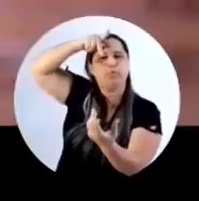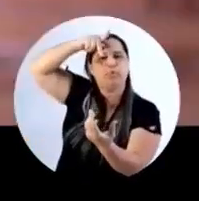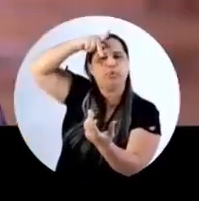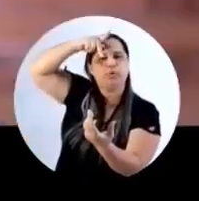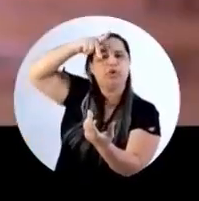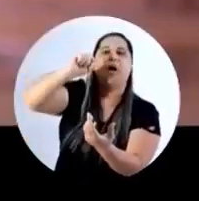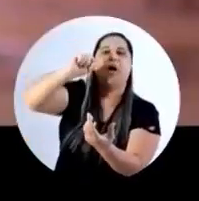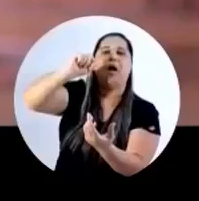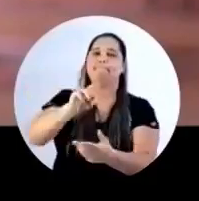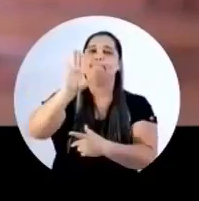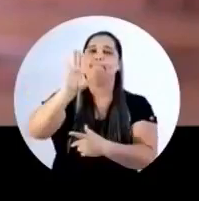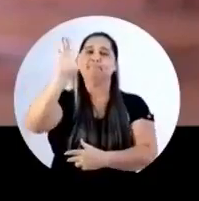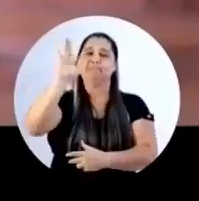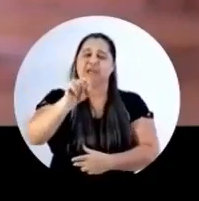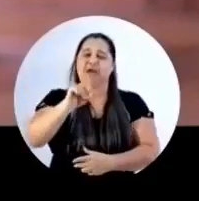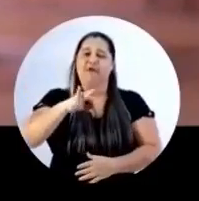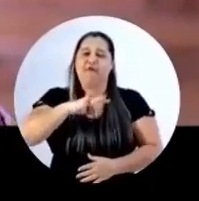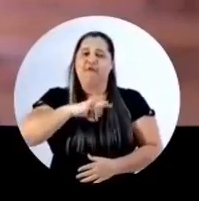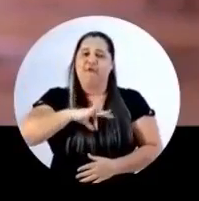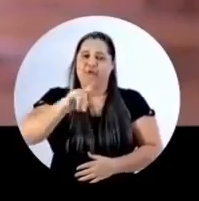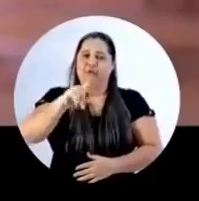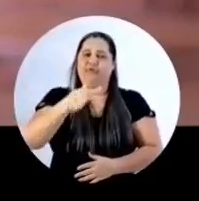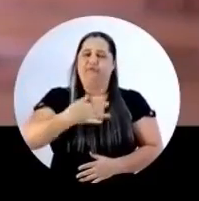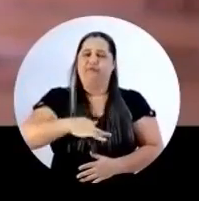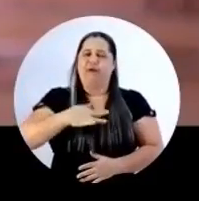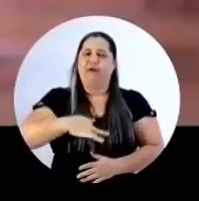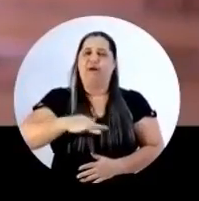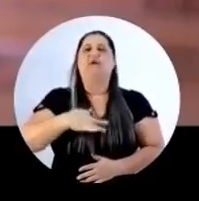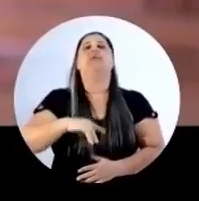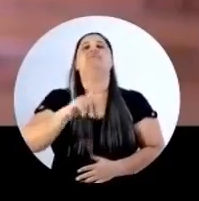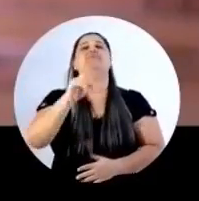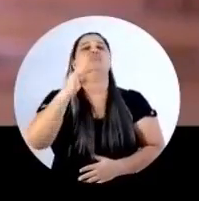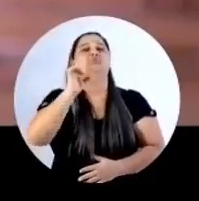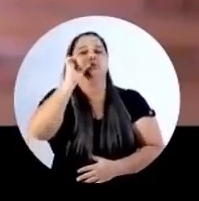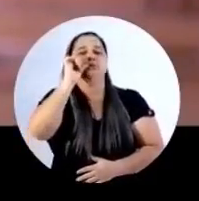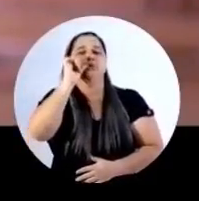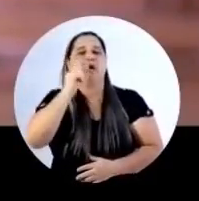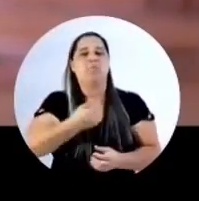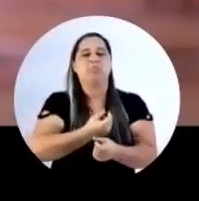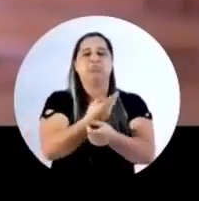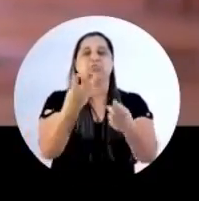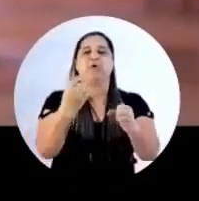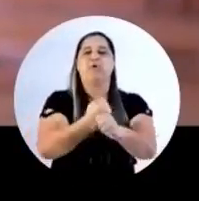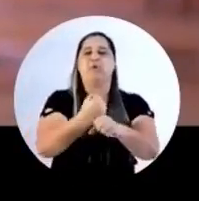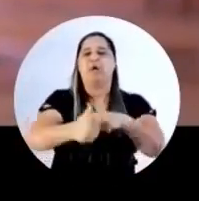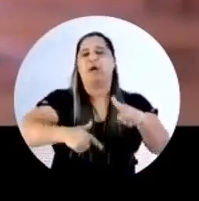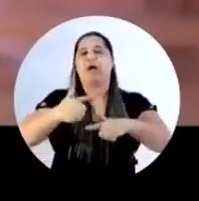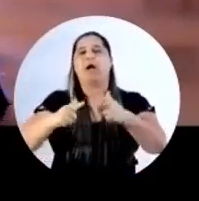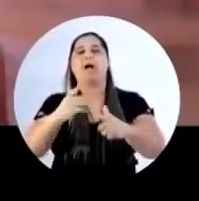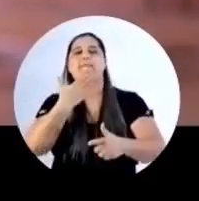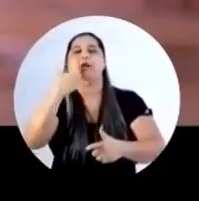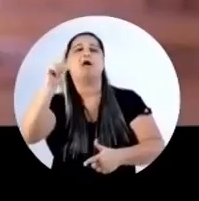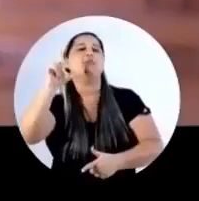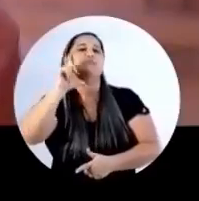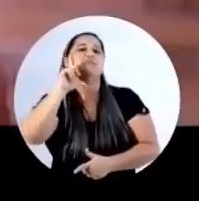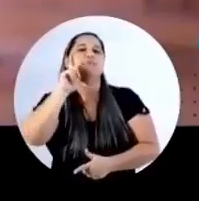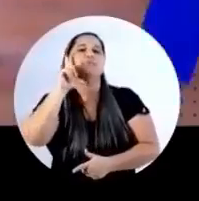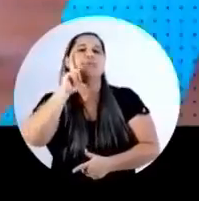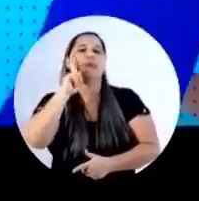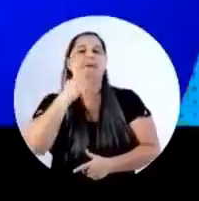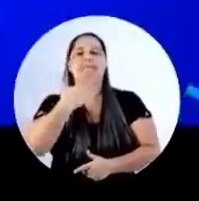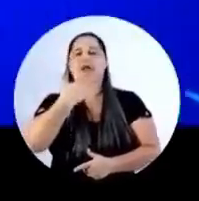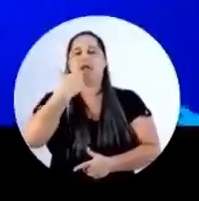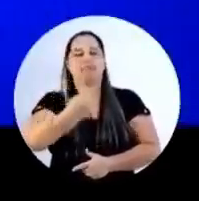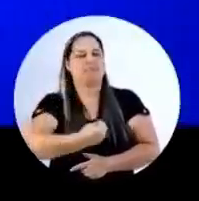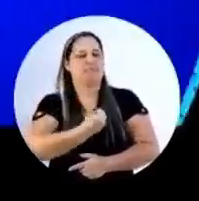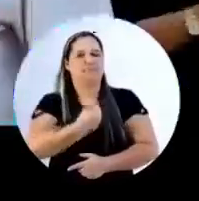prefeitura. Olha, mandato Fábio Chico, as pessoas vão ter grandes obras em Tangará da Serra. Vão ter orgulho de ser tangaraense e a cidade vai ser melhor para